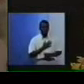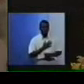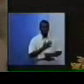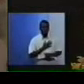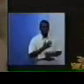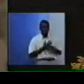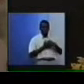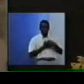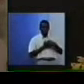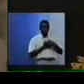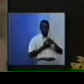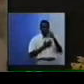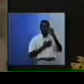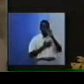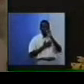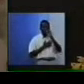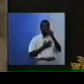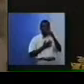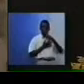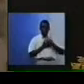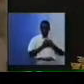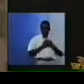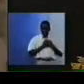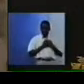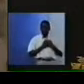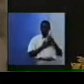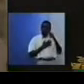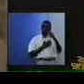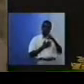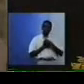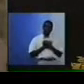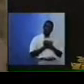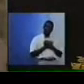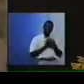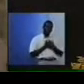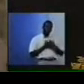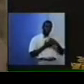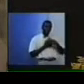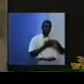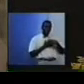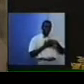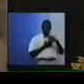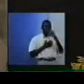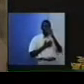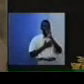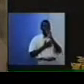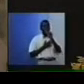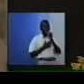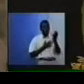amo, eu quero te restaurar, eu quero fazer você voltar hoje para o meu